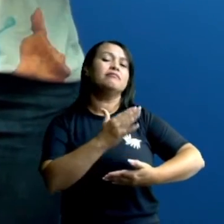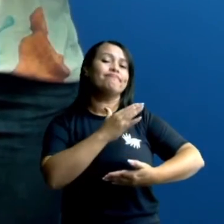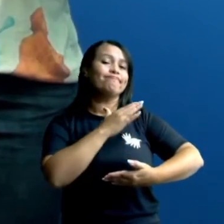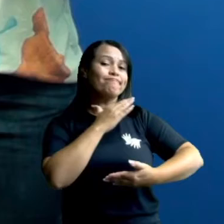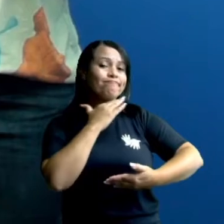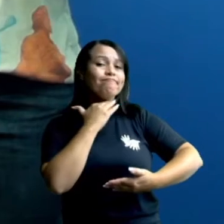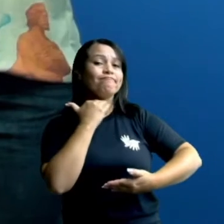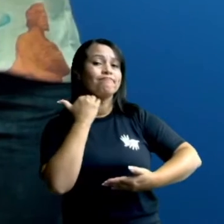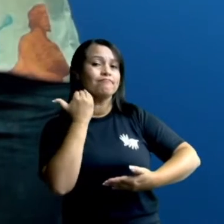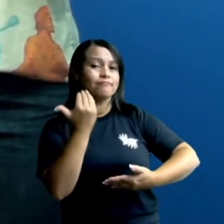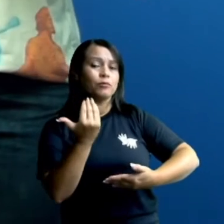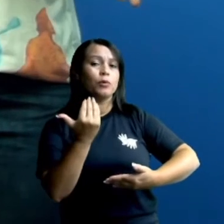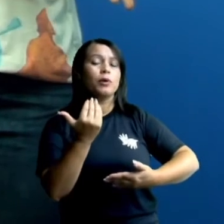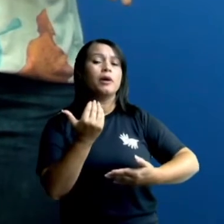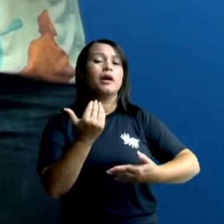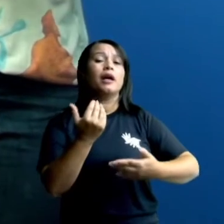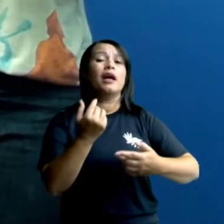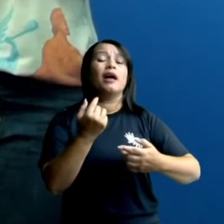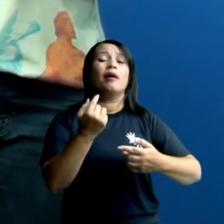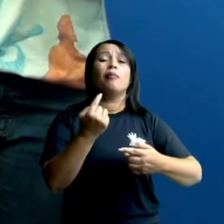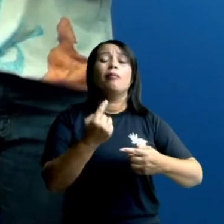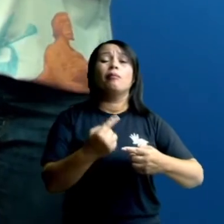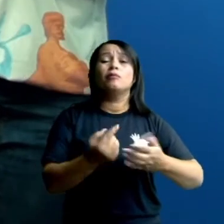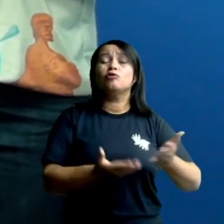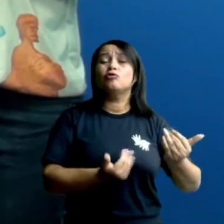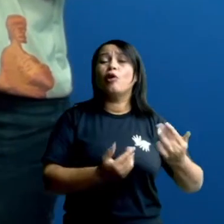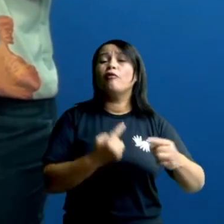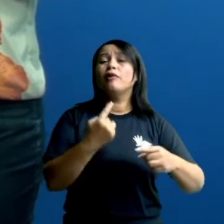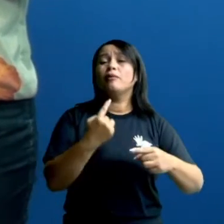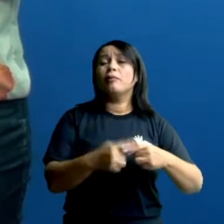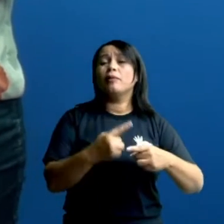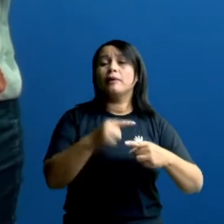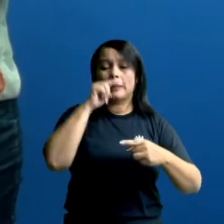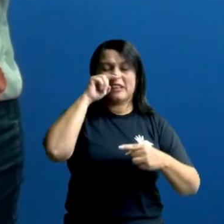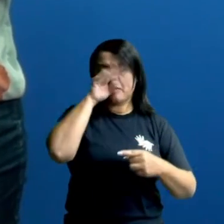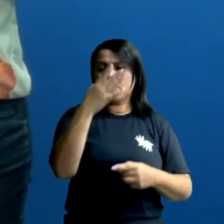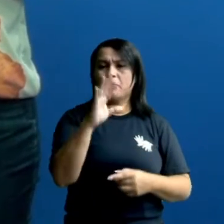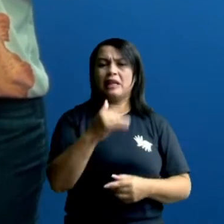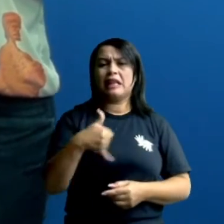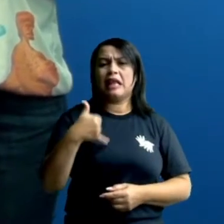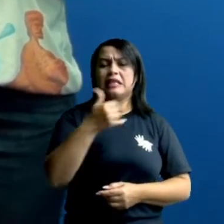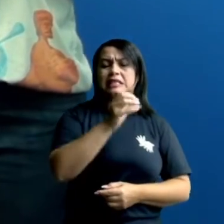mortandade, né, numa fase precoce, que seria de 0 a 1 ano de